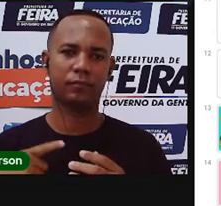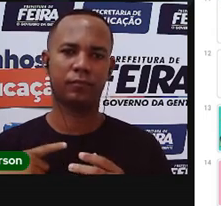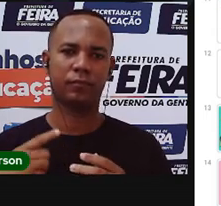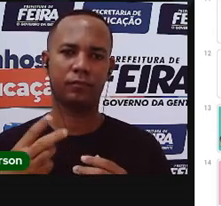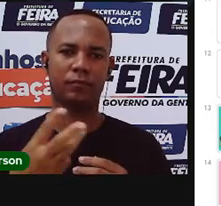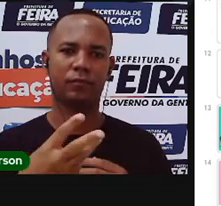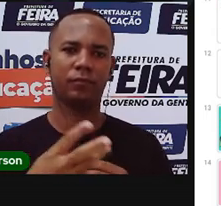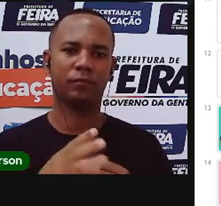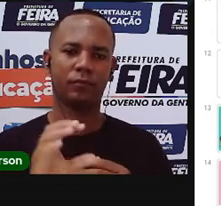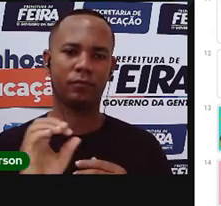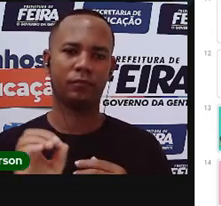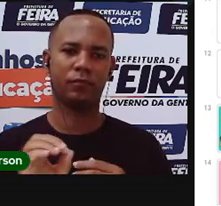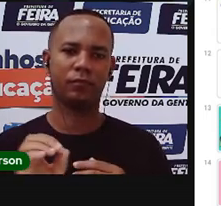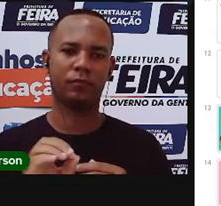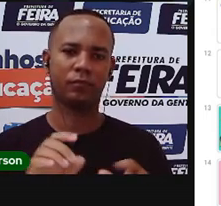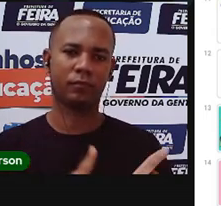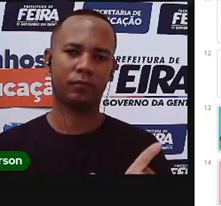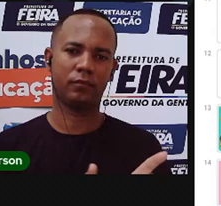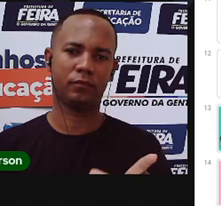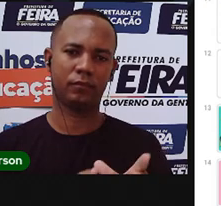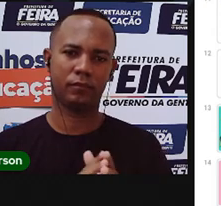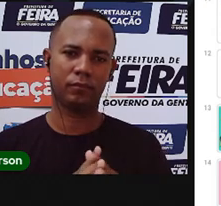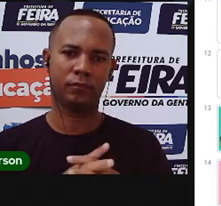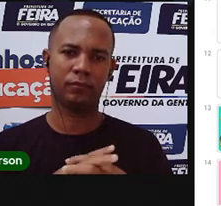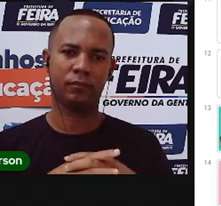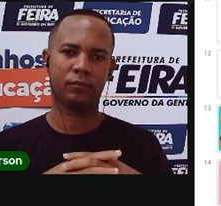O aqui.